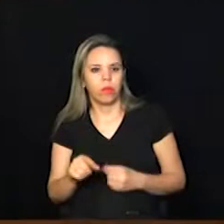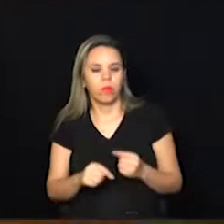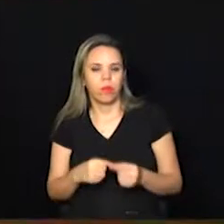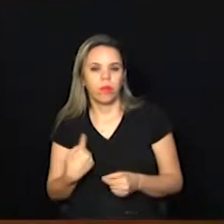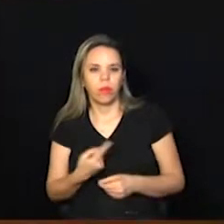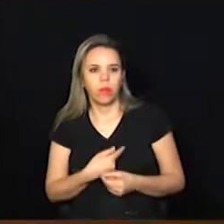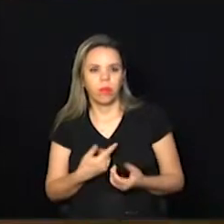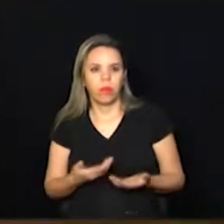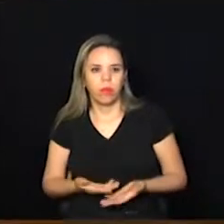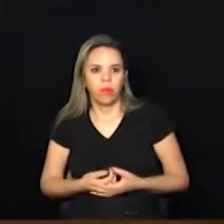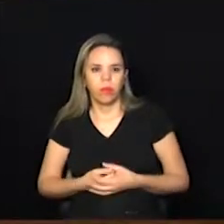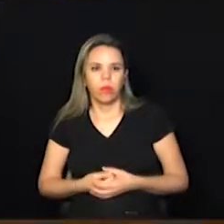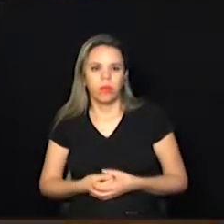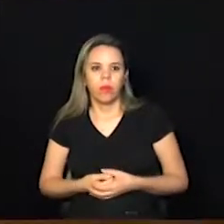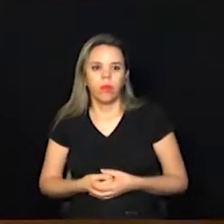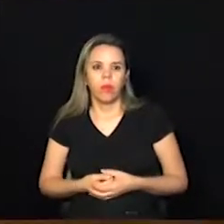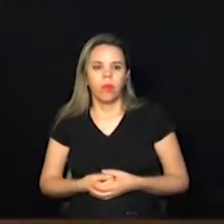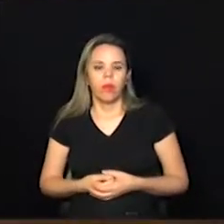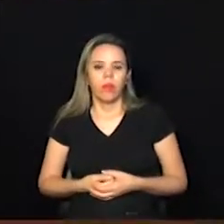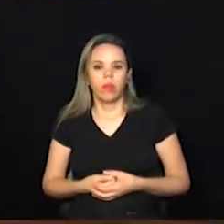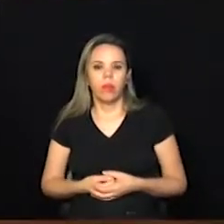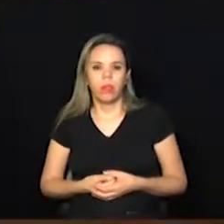gente